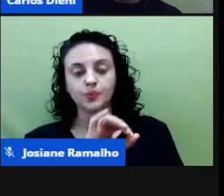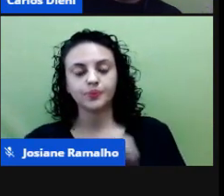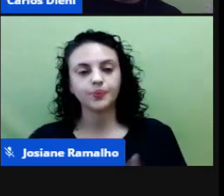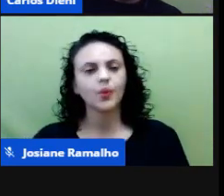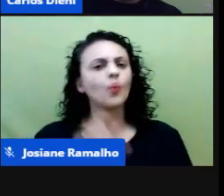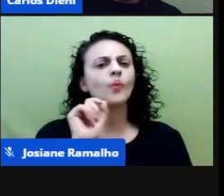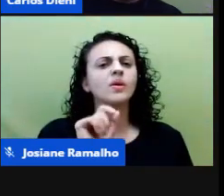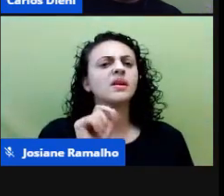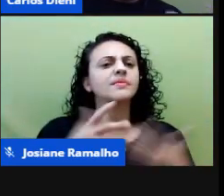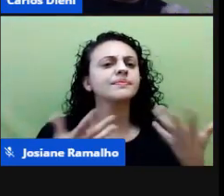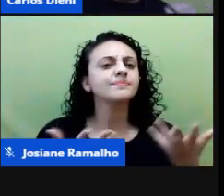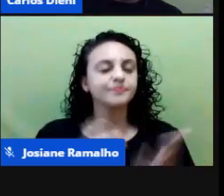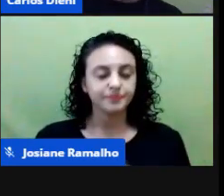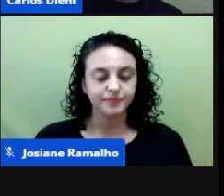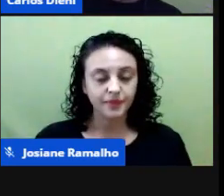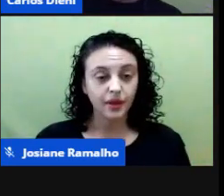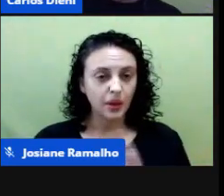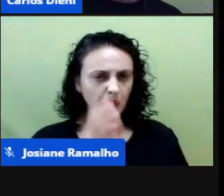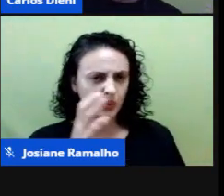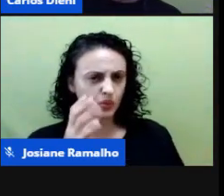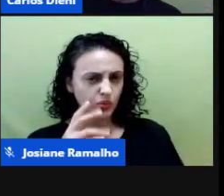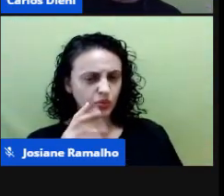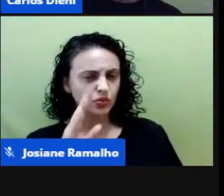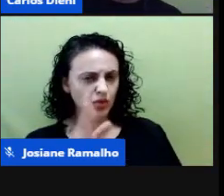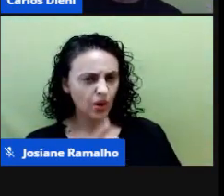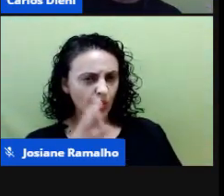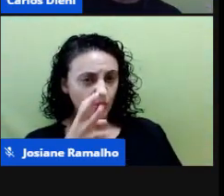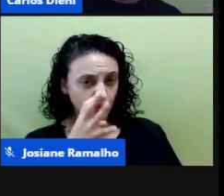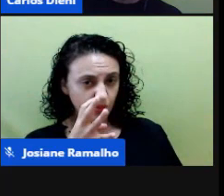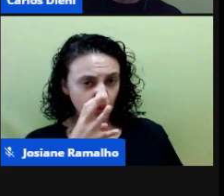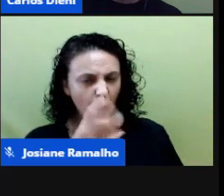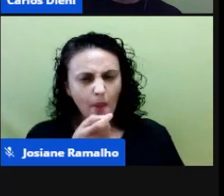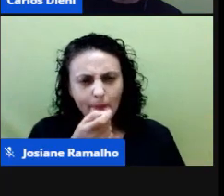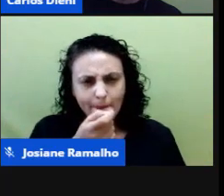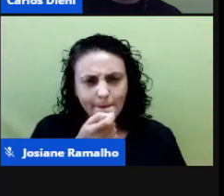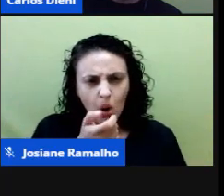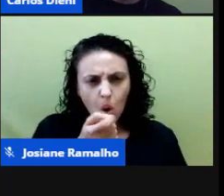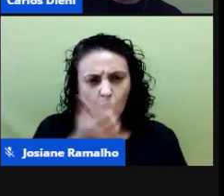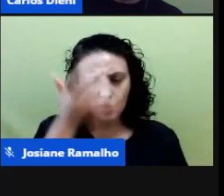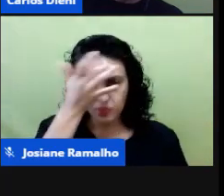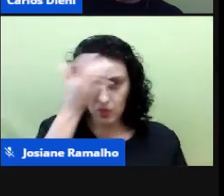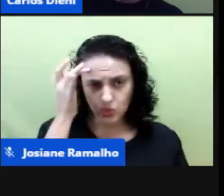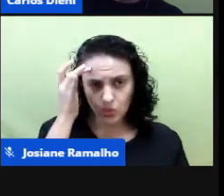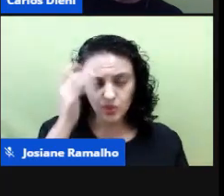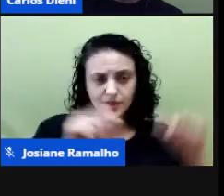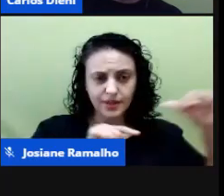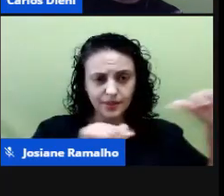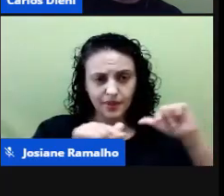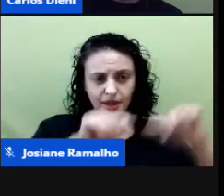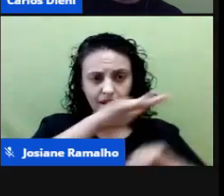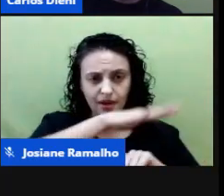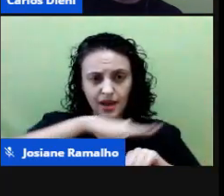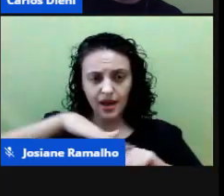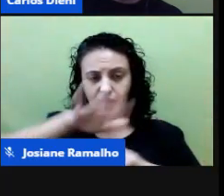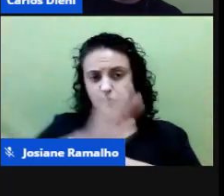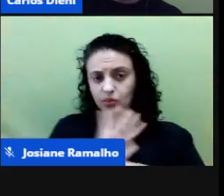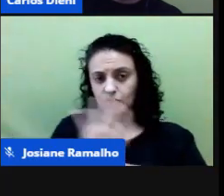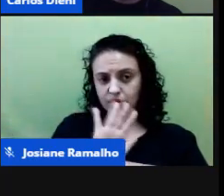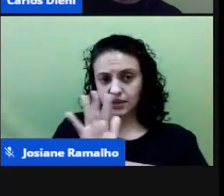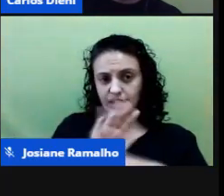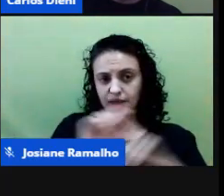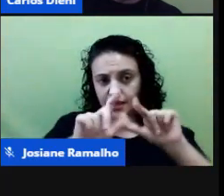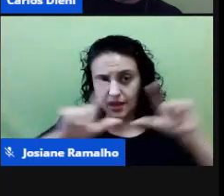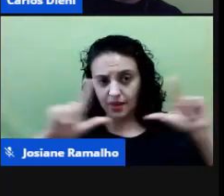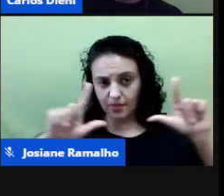gente viu que são poucas figuras que produziram cinema aqui em Mato Grosso do Sul. Então, você tem um grupo de amigos